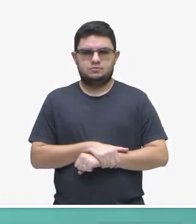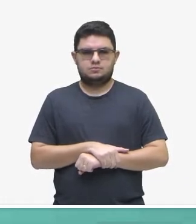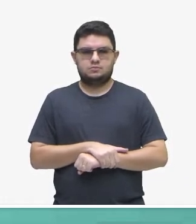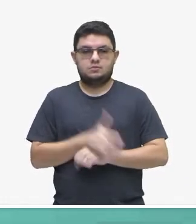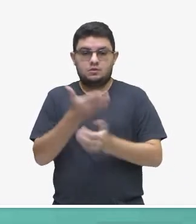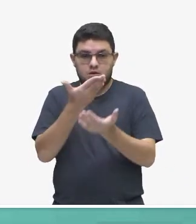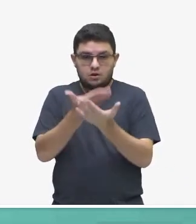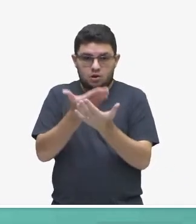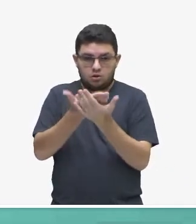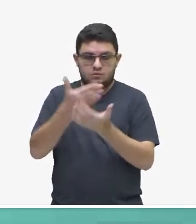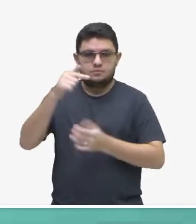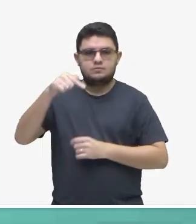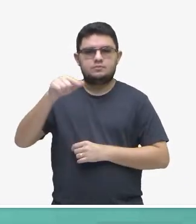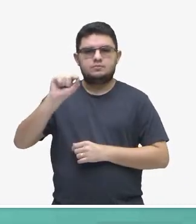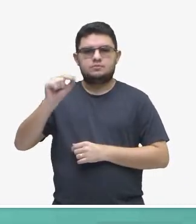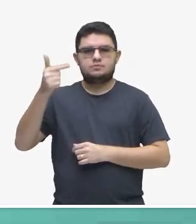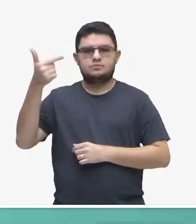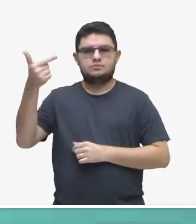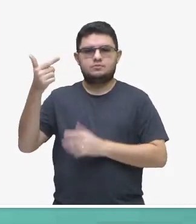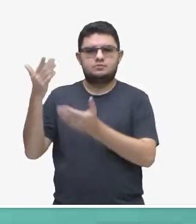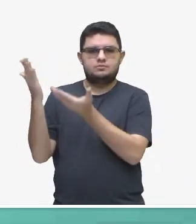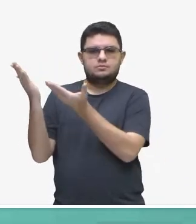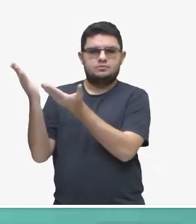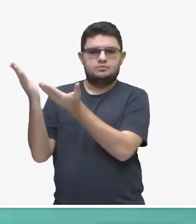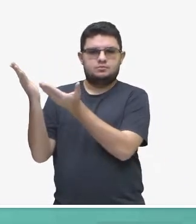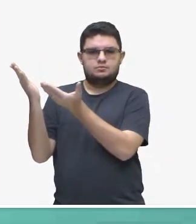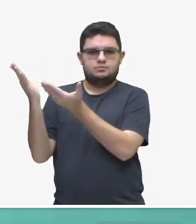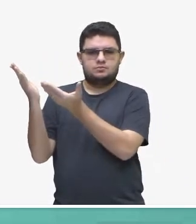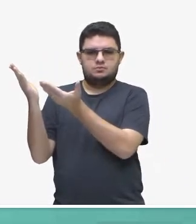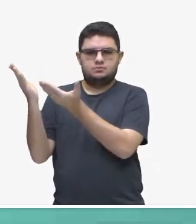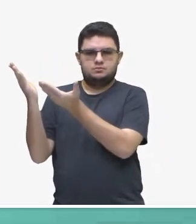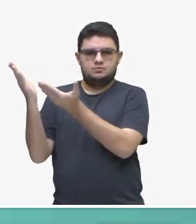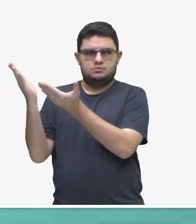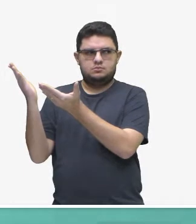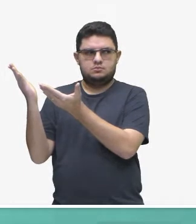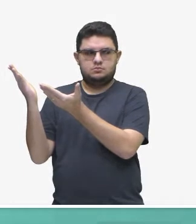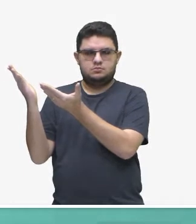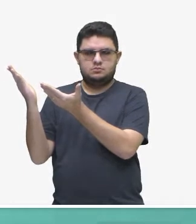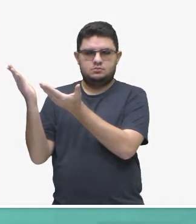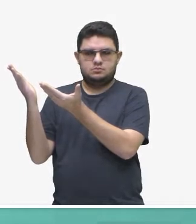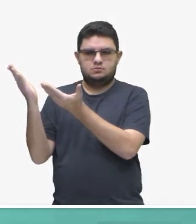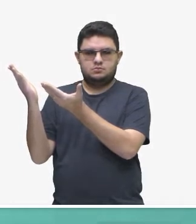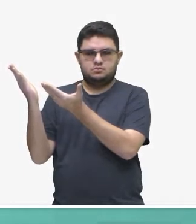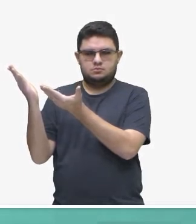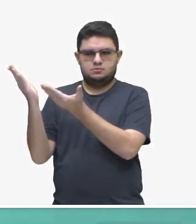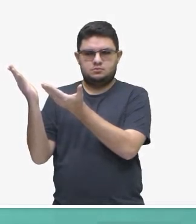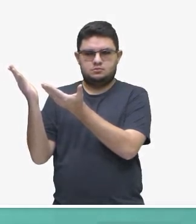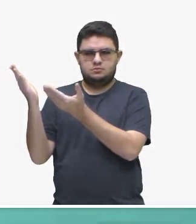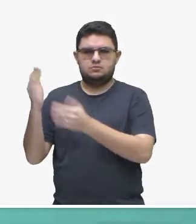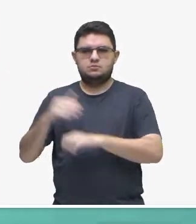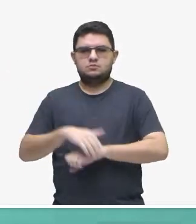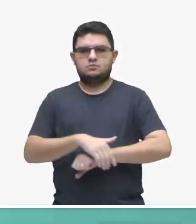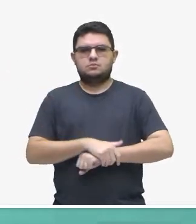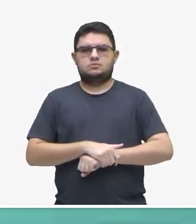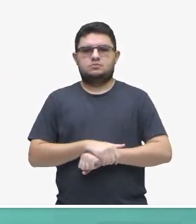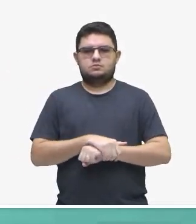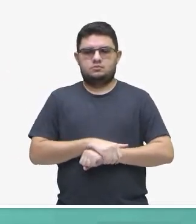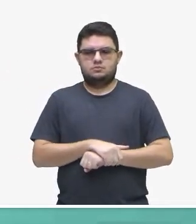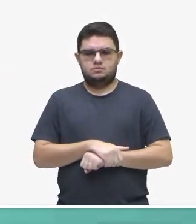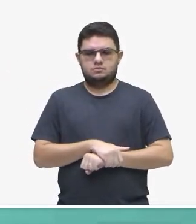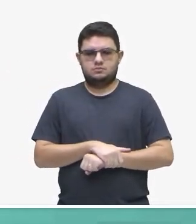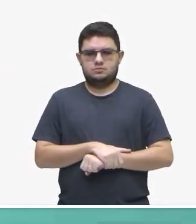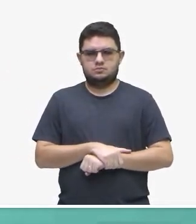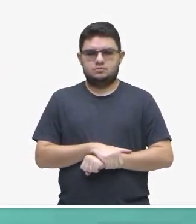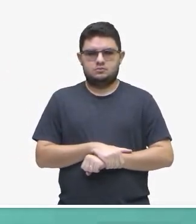Aula 7.2. Conteúdo. Simple Present. WH questions with does.